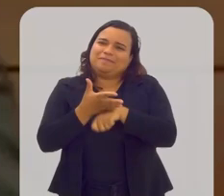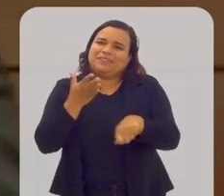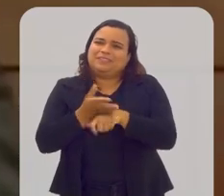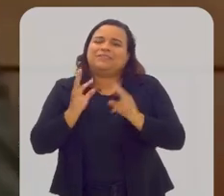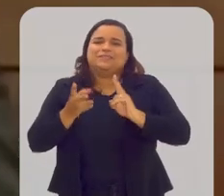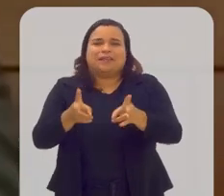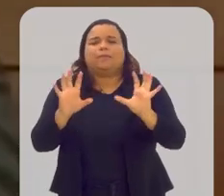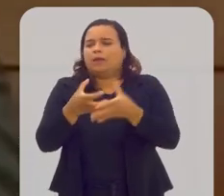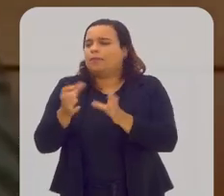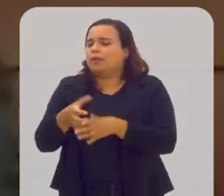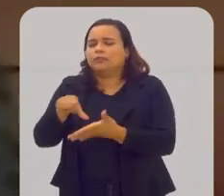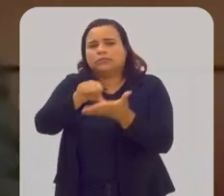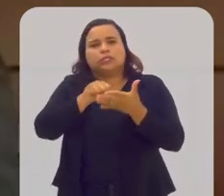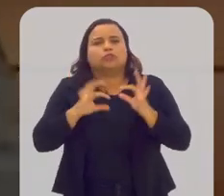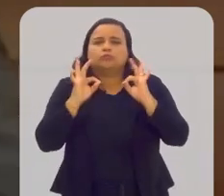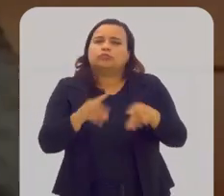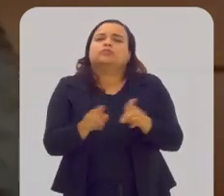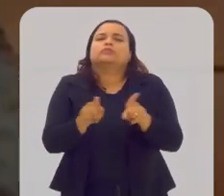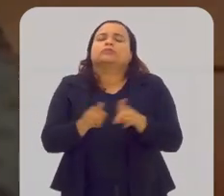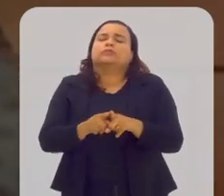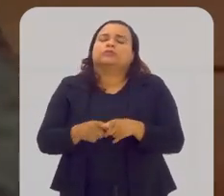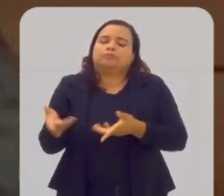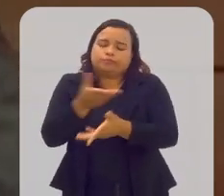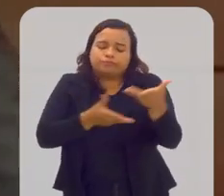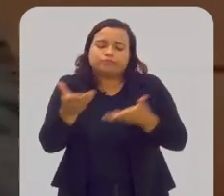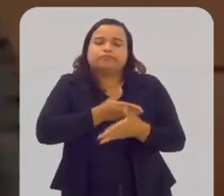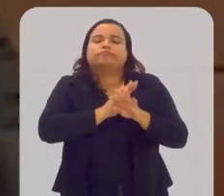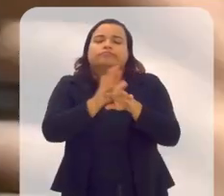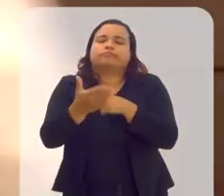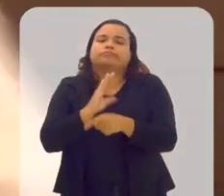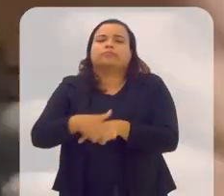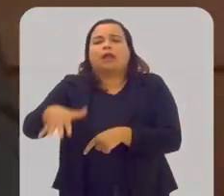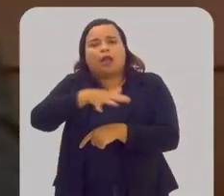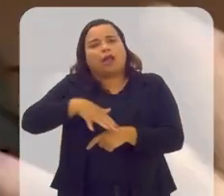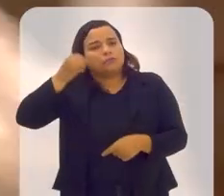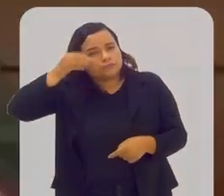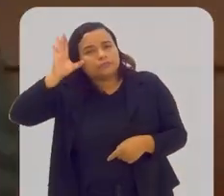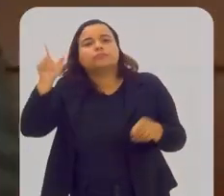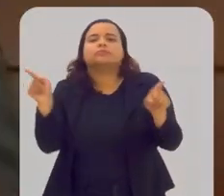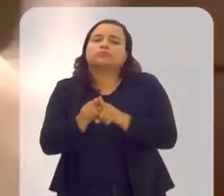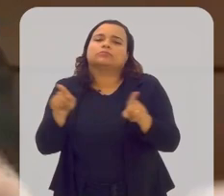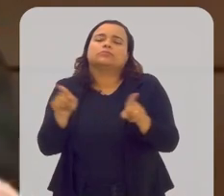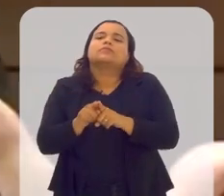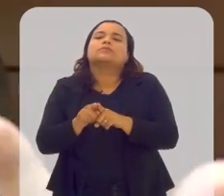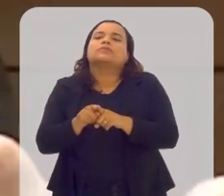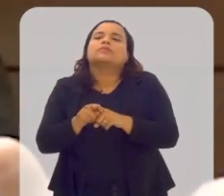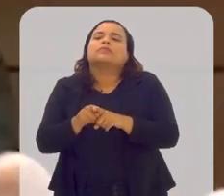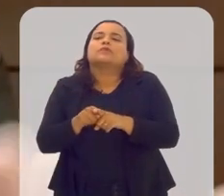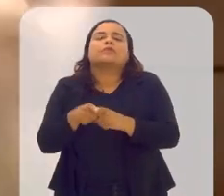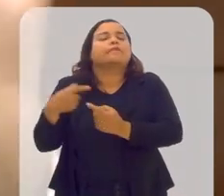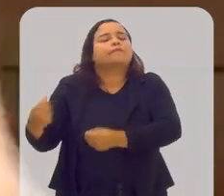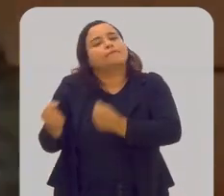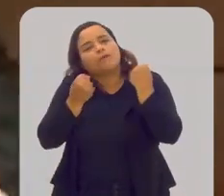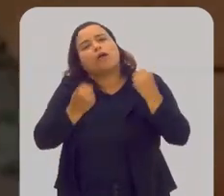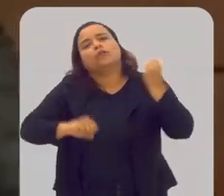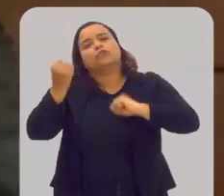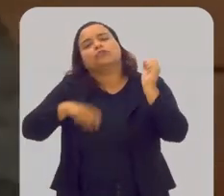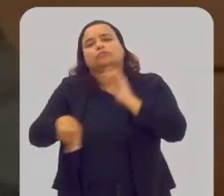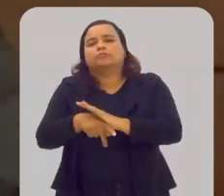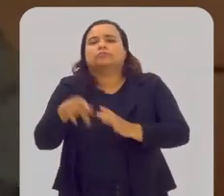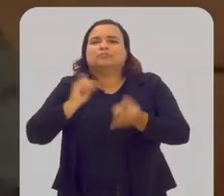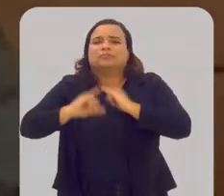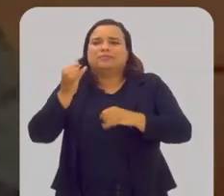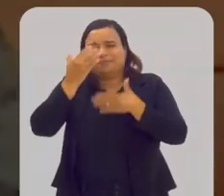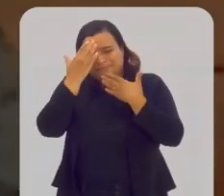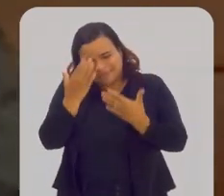Química fica muito feliz, a gente participa de todas as câmaras setoriais e faz essa relação entre as áreas do conhecimento e